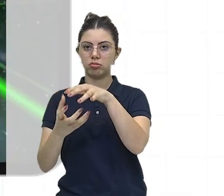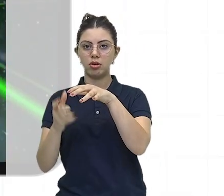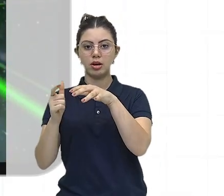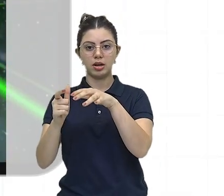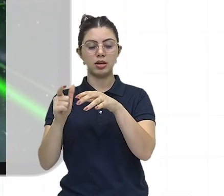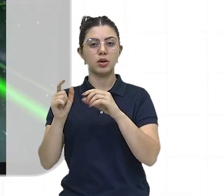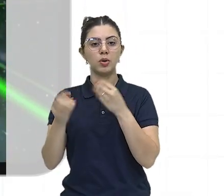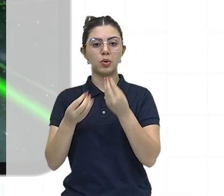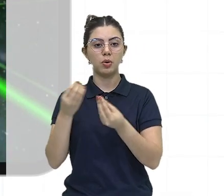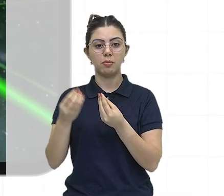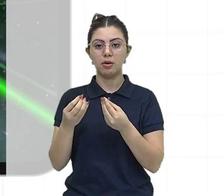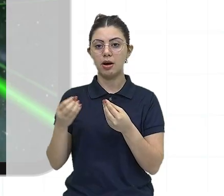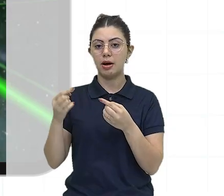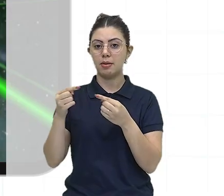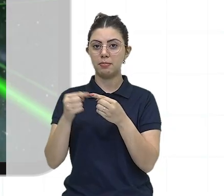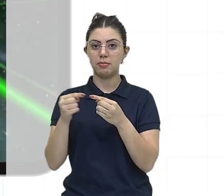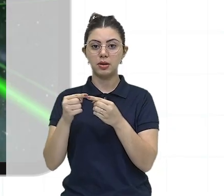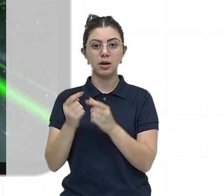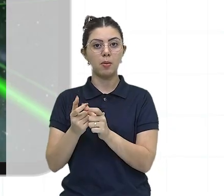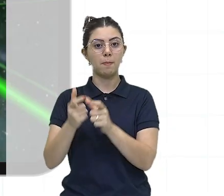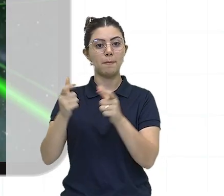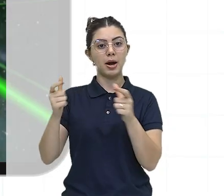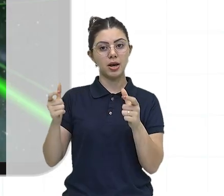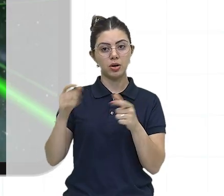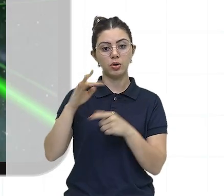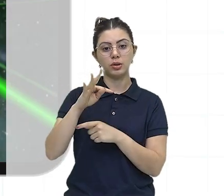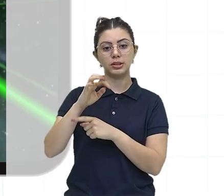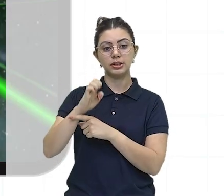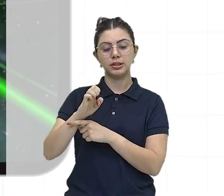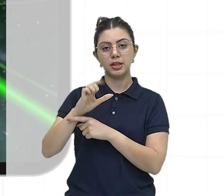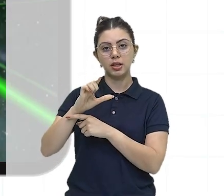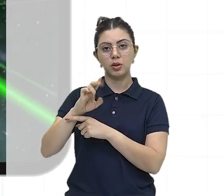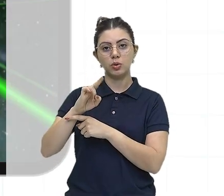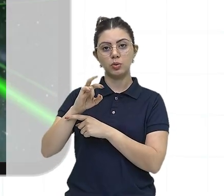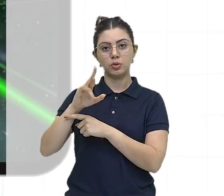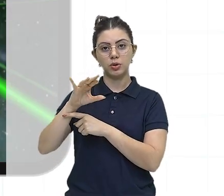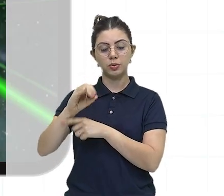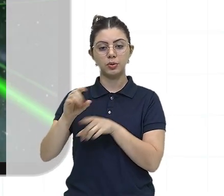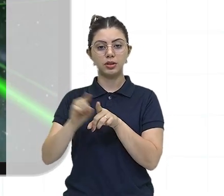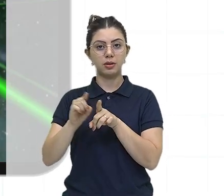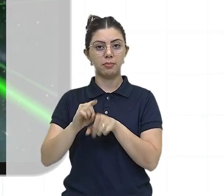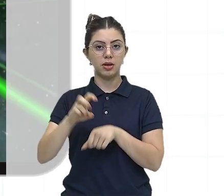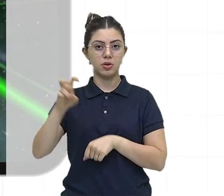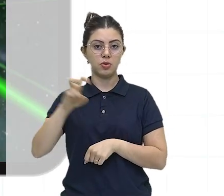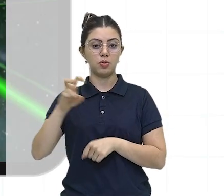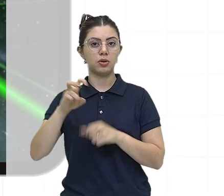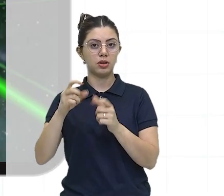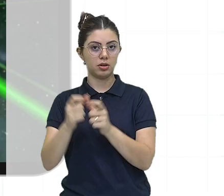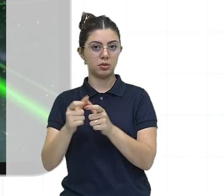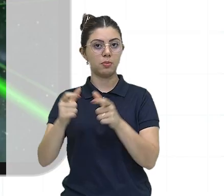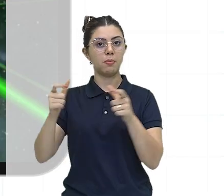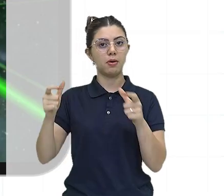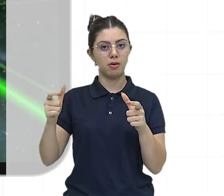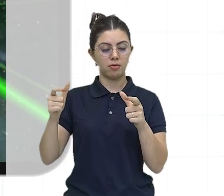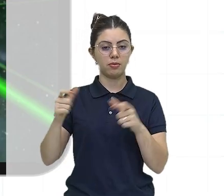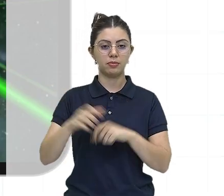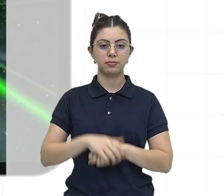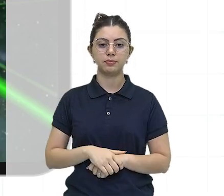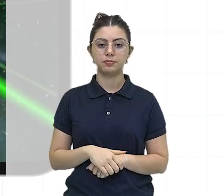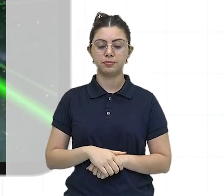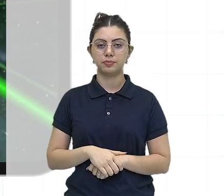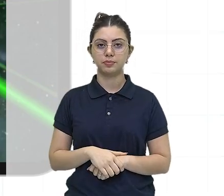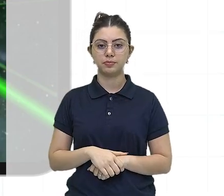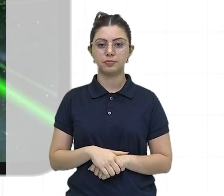planeta telúrico terrestre e o quinto maior do sistema solar. A gente tem ainda que uma